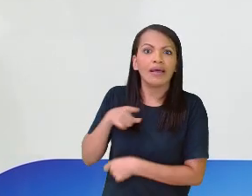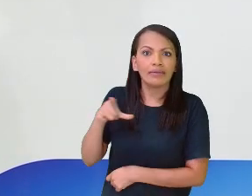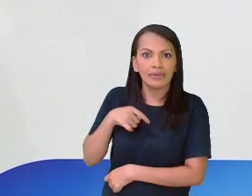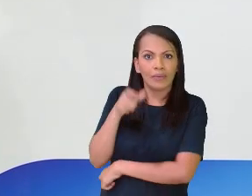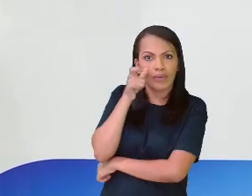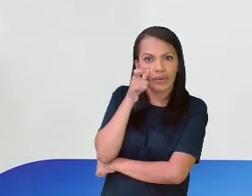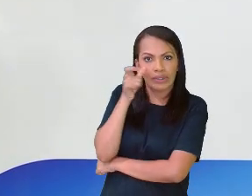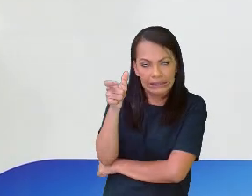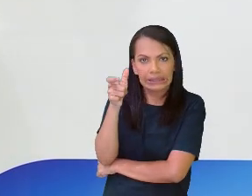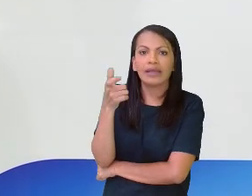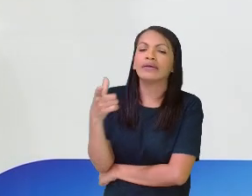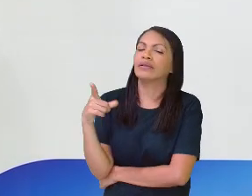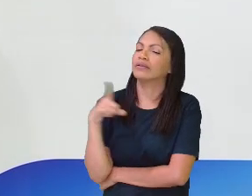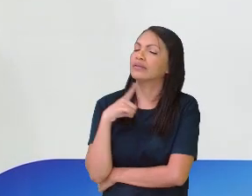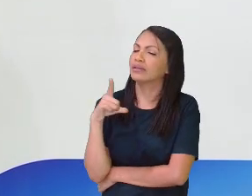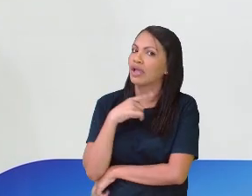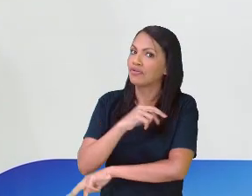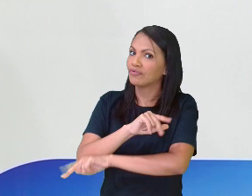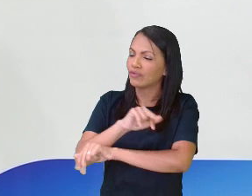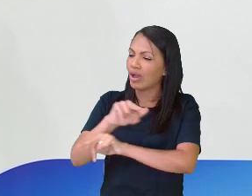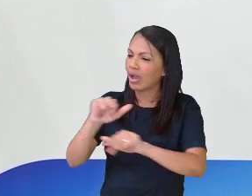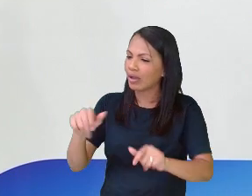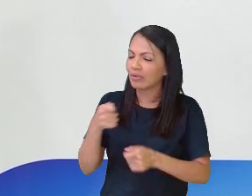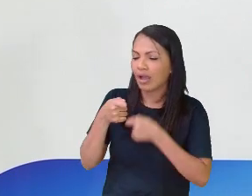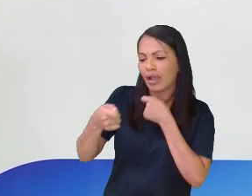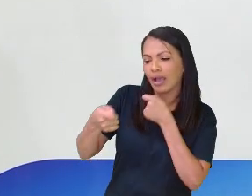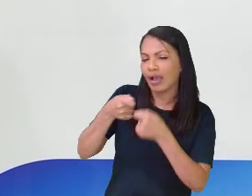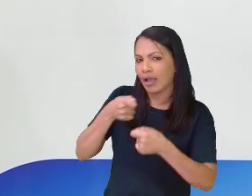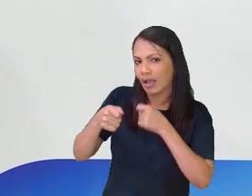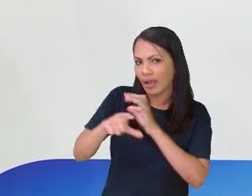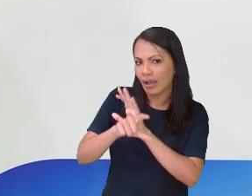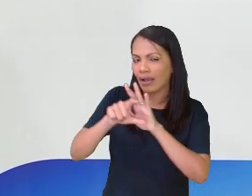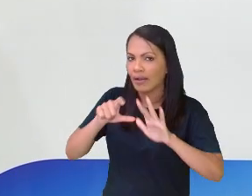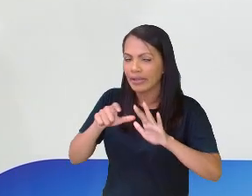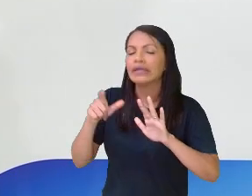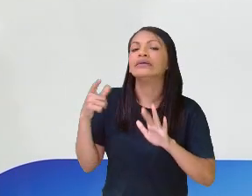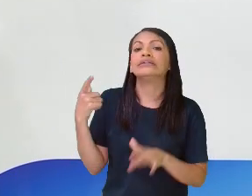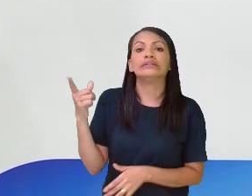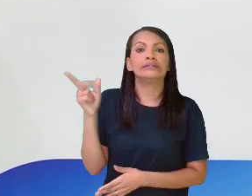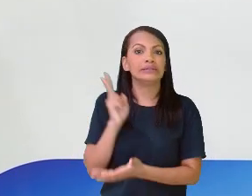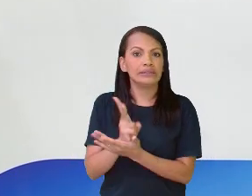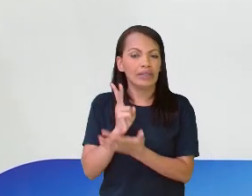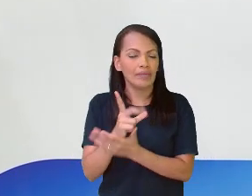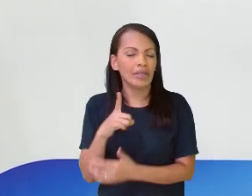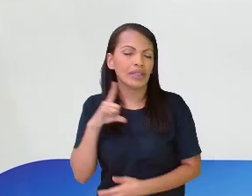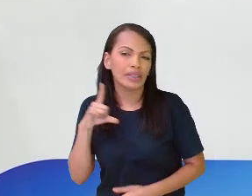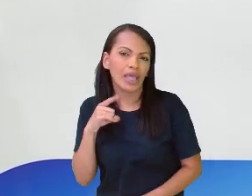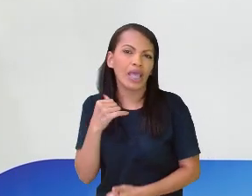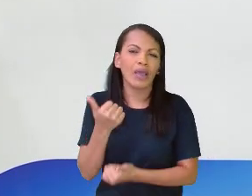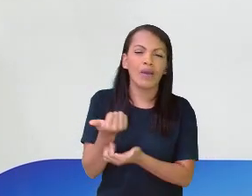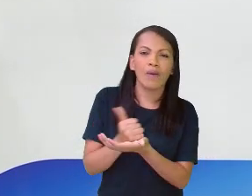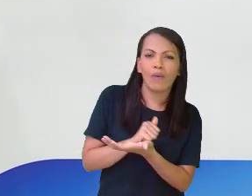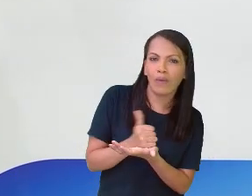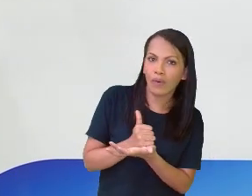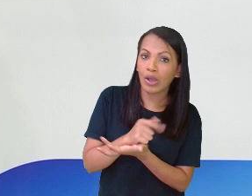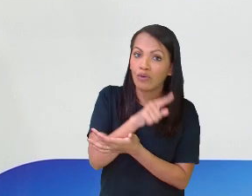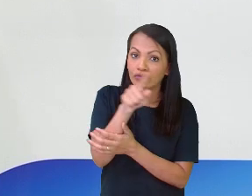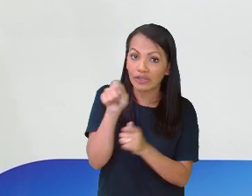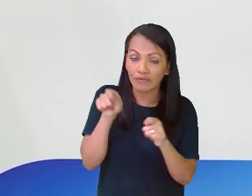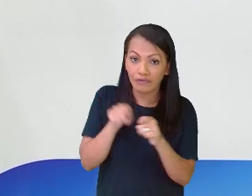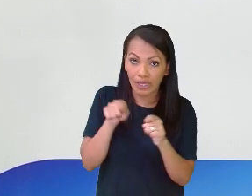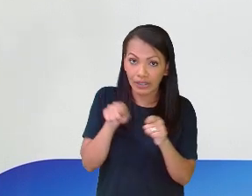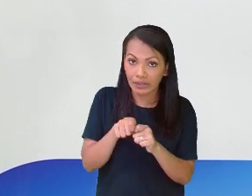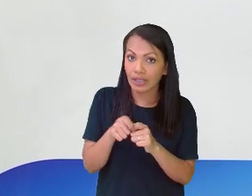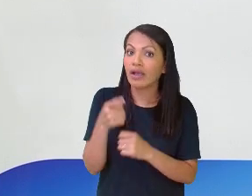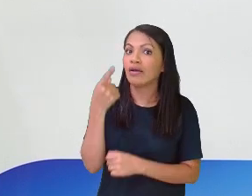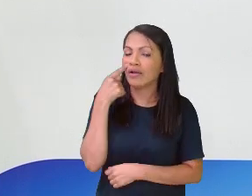da revista Qual é. Tem várias matérias bem legais, inclusive no final sempre traz um joguinho, uma coisa divertida para vocês fazerem aí. Então,